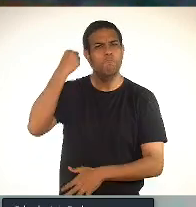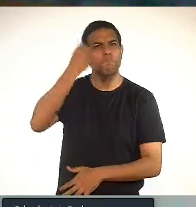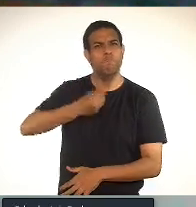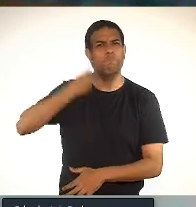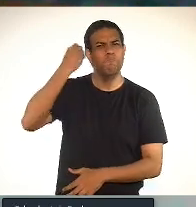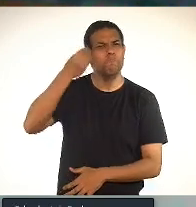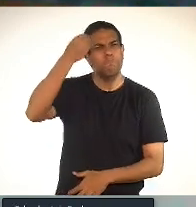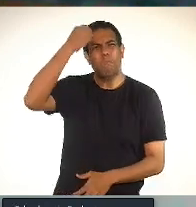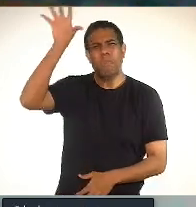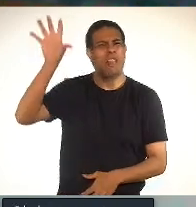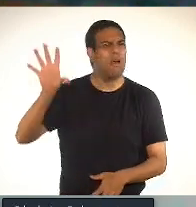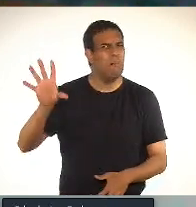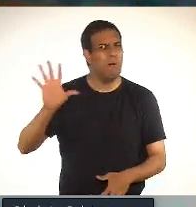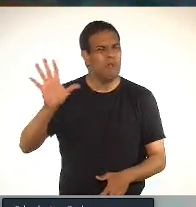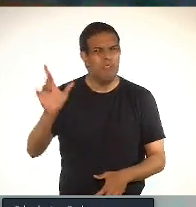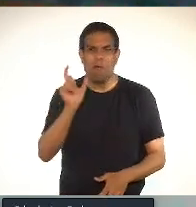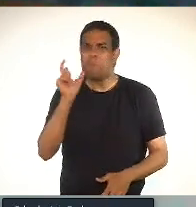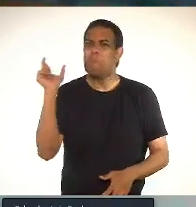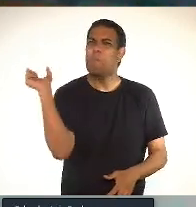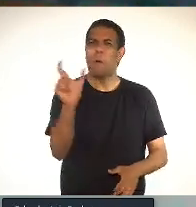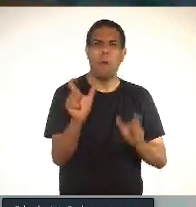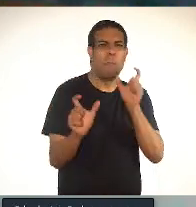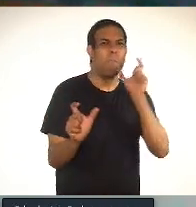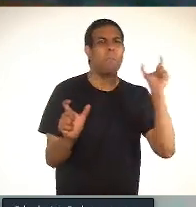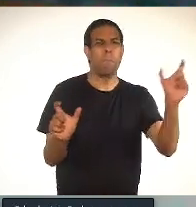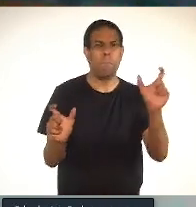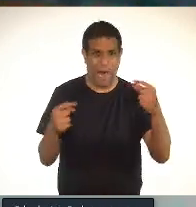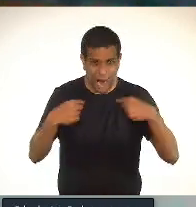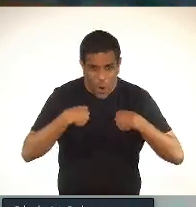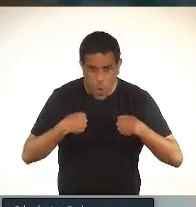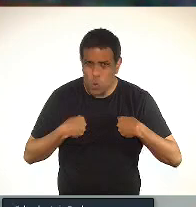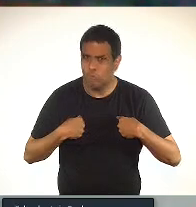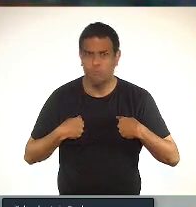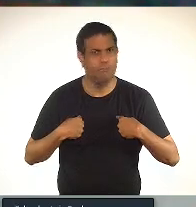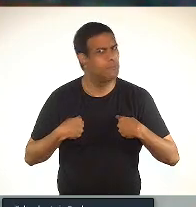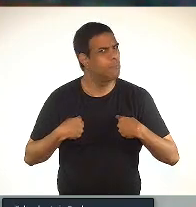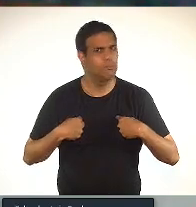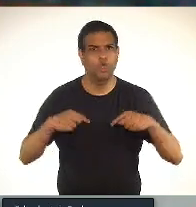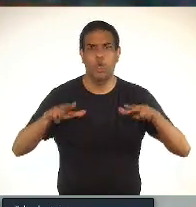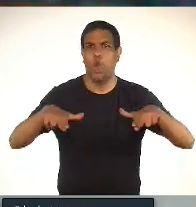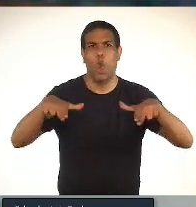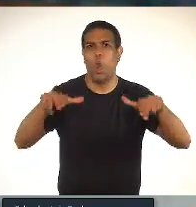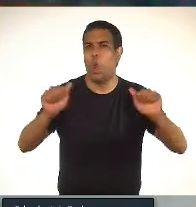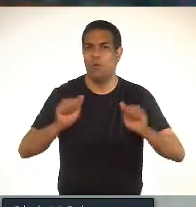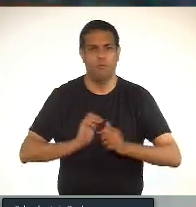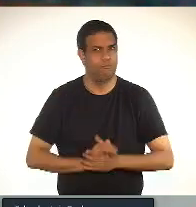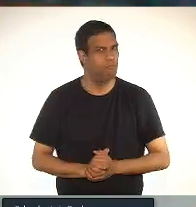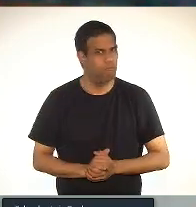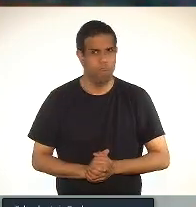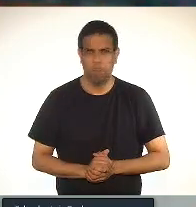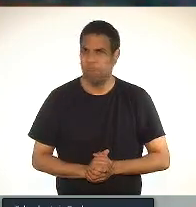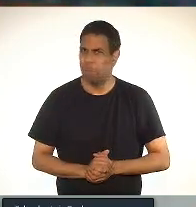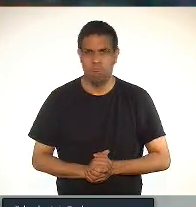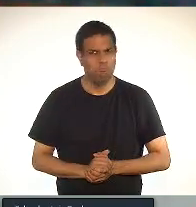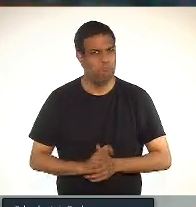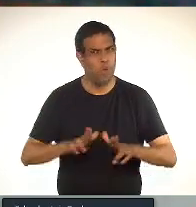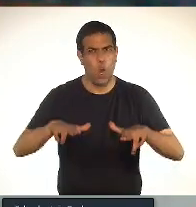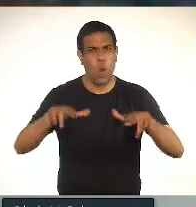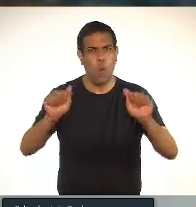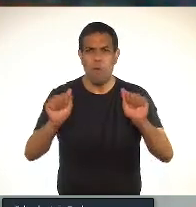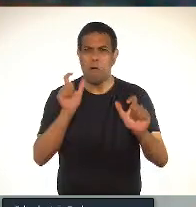me lembro dos momentos mais radicais da minha vida política como